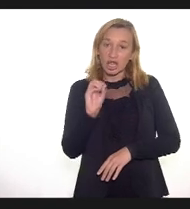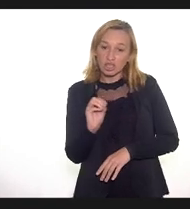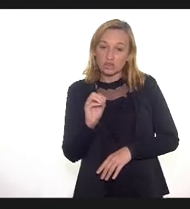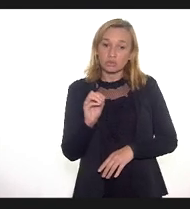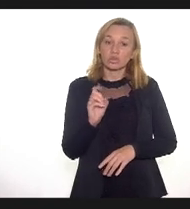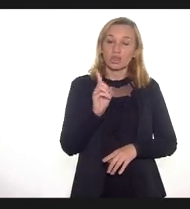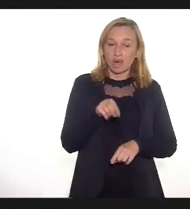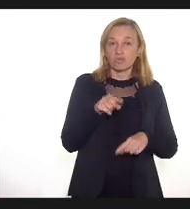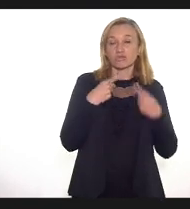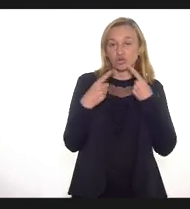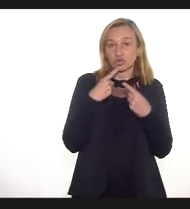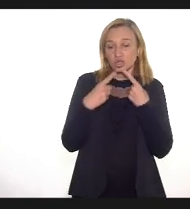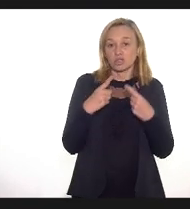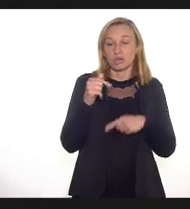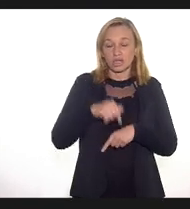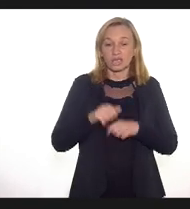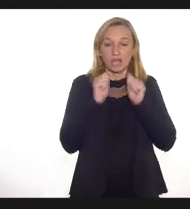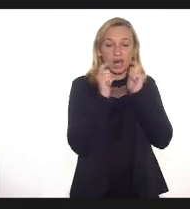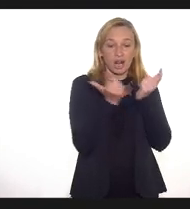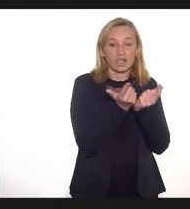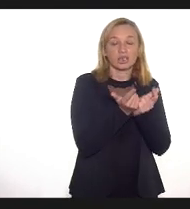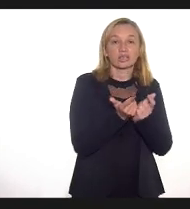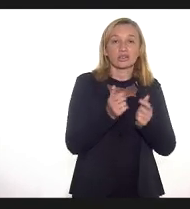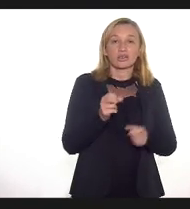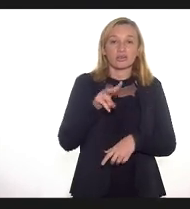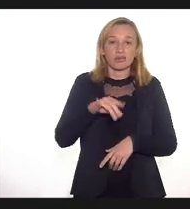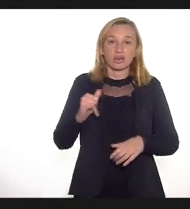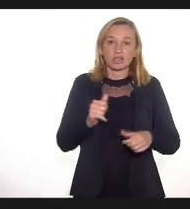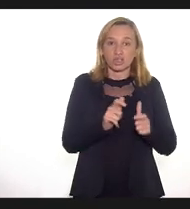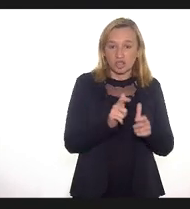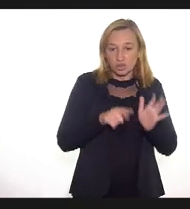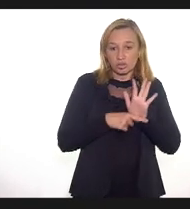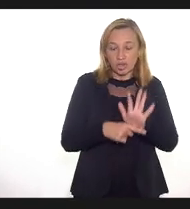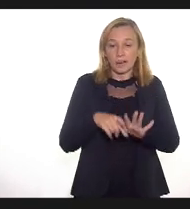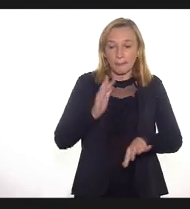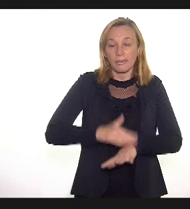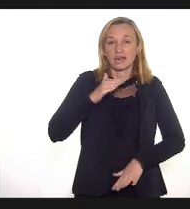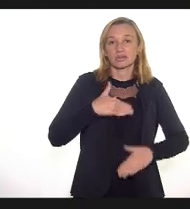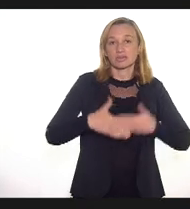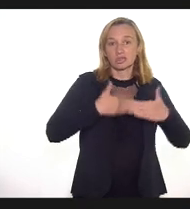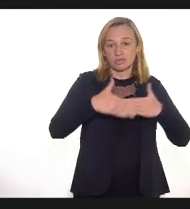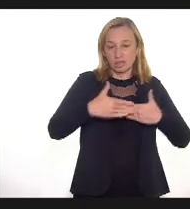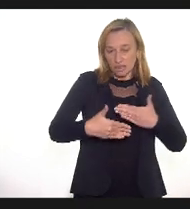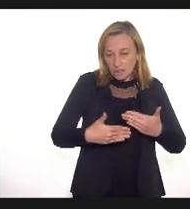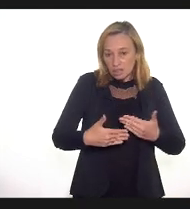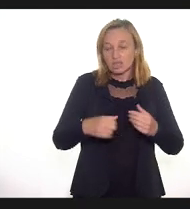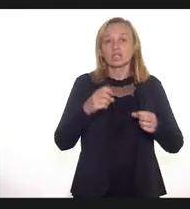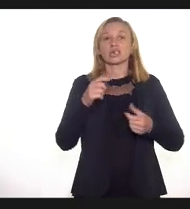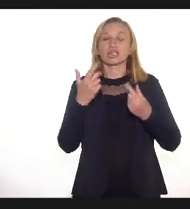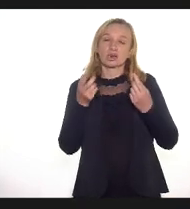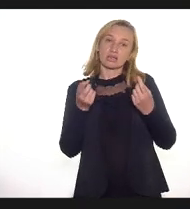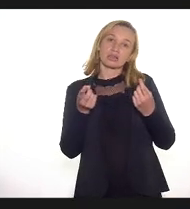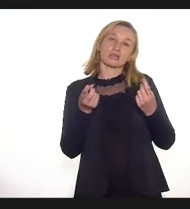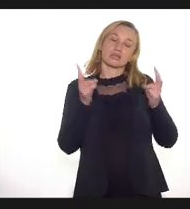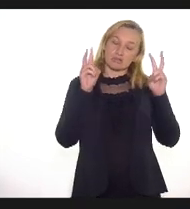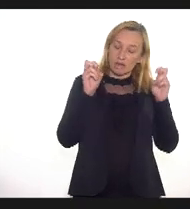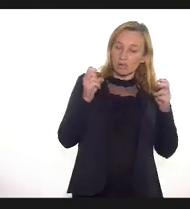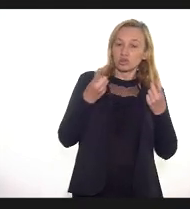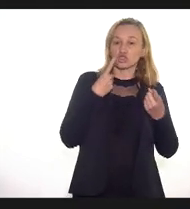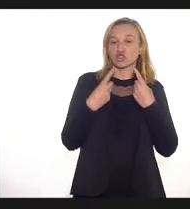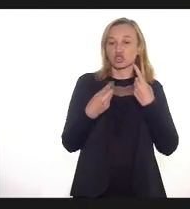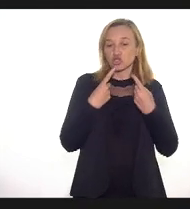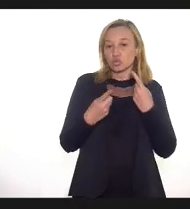discussão sendo feita aqui na Alerj, eu acho que vai engrandecer muito e vai permitir que a gente avance nesse tema. A gente discute muito a